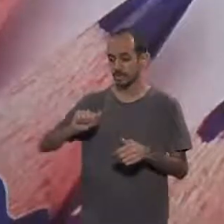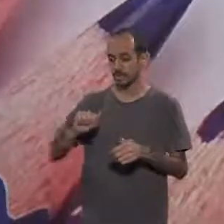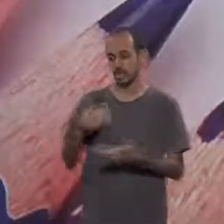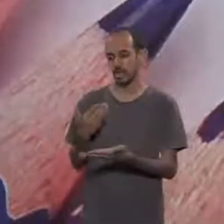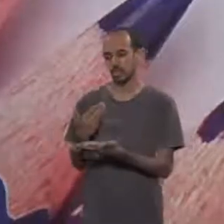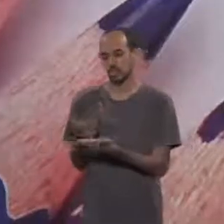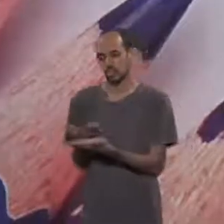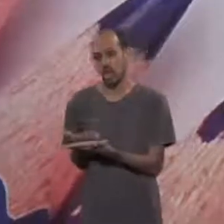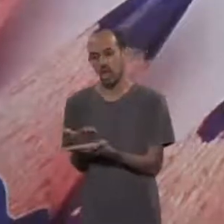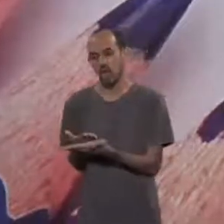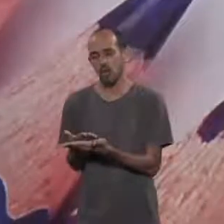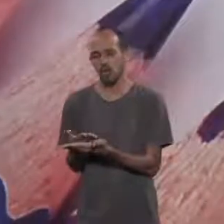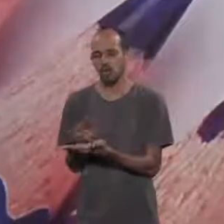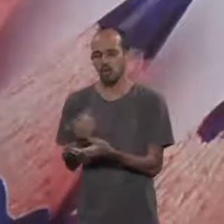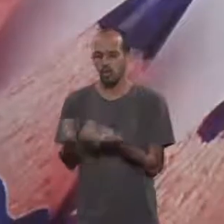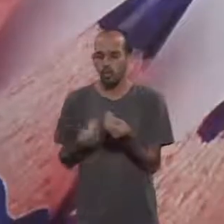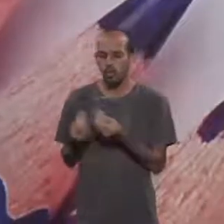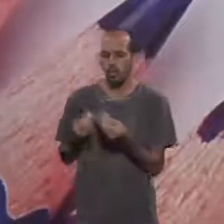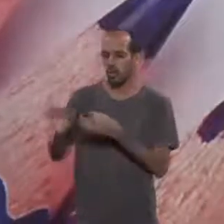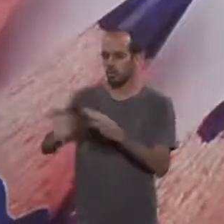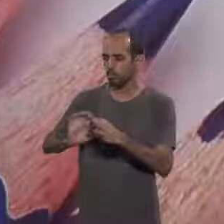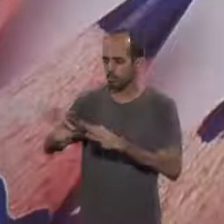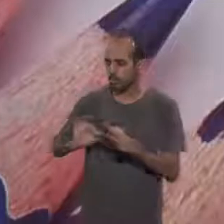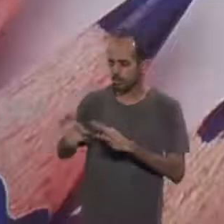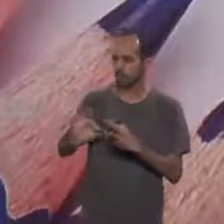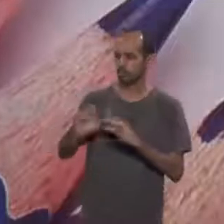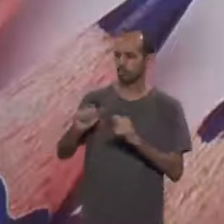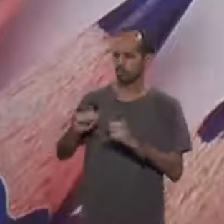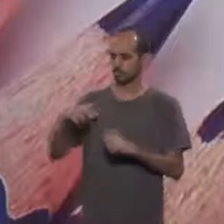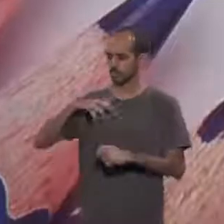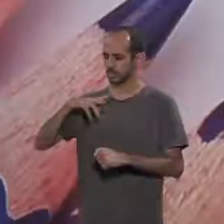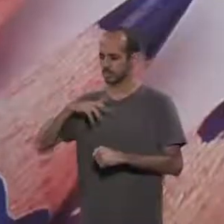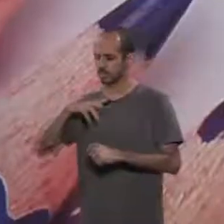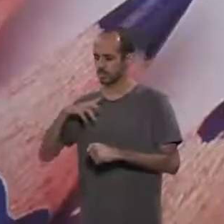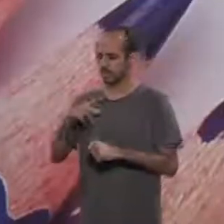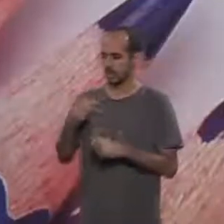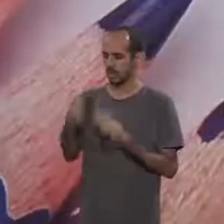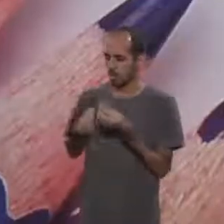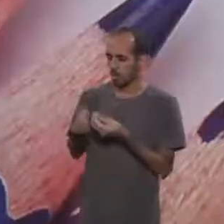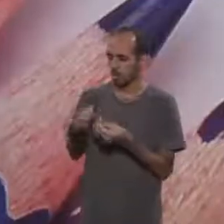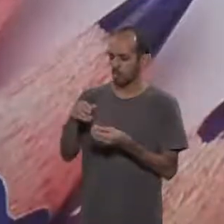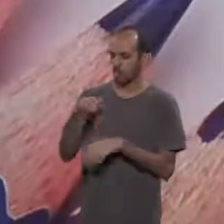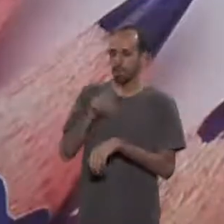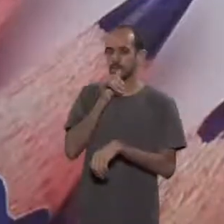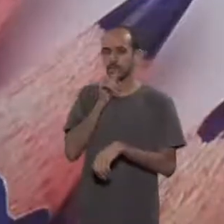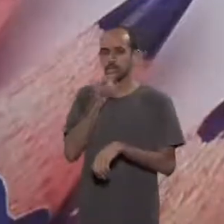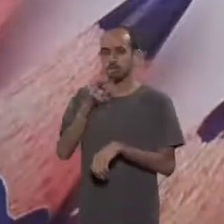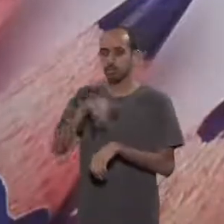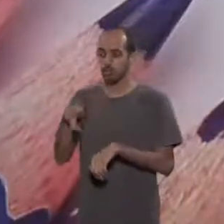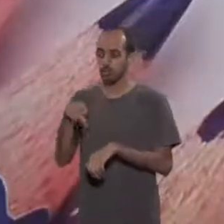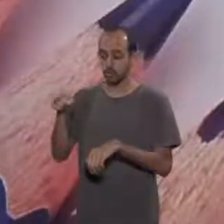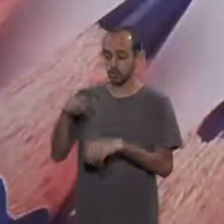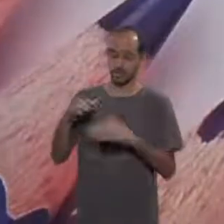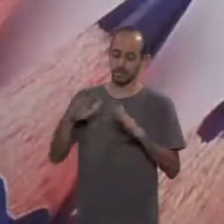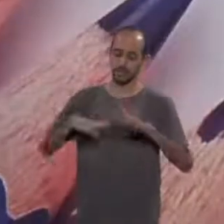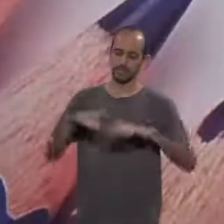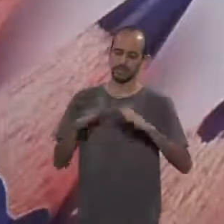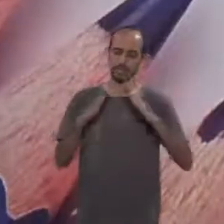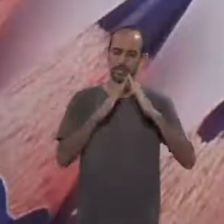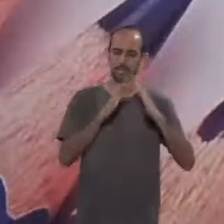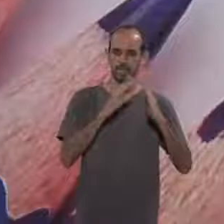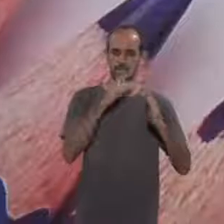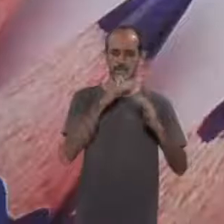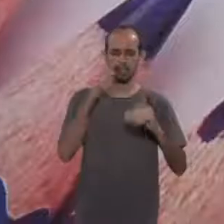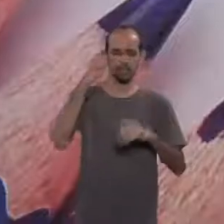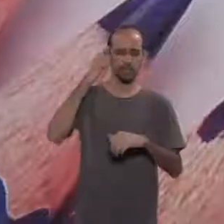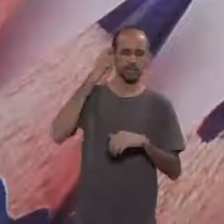que é essa questão do planejamento. Ela falou de um planejamento individualizado. Como é que fica? Porque às vezes o professor está em casa e fala assim, caramba, como é que eu